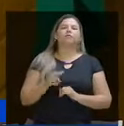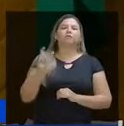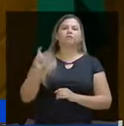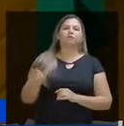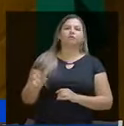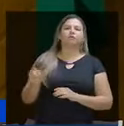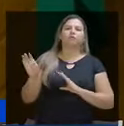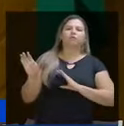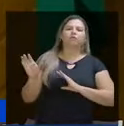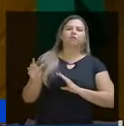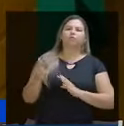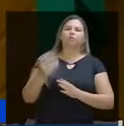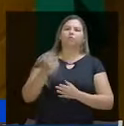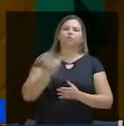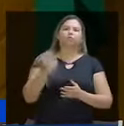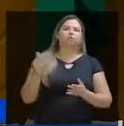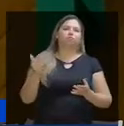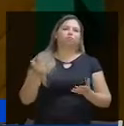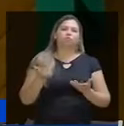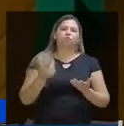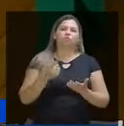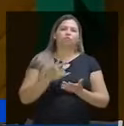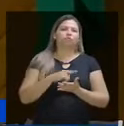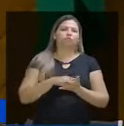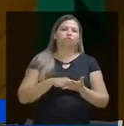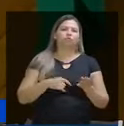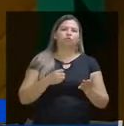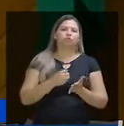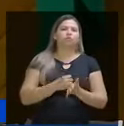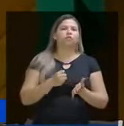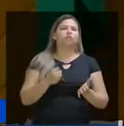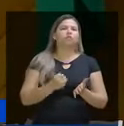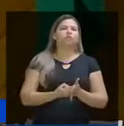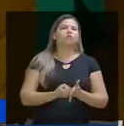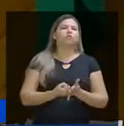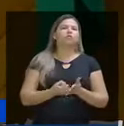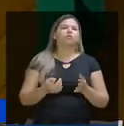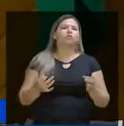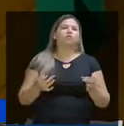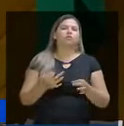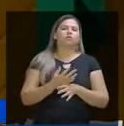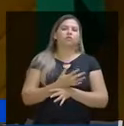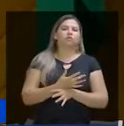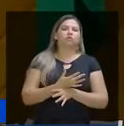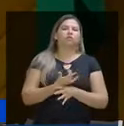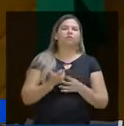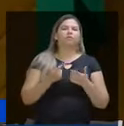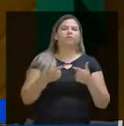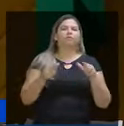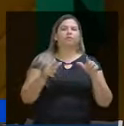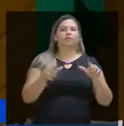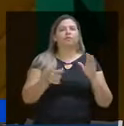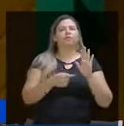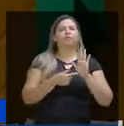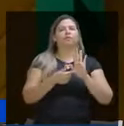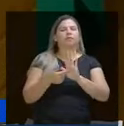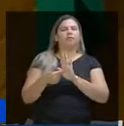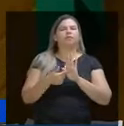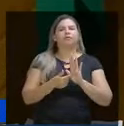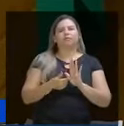eleitoral em razão de suas contas de campanha nas eleições de 2020 terem sido julgadas não prestadas.